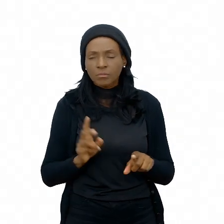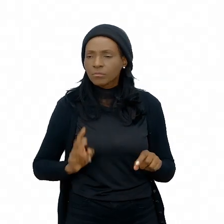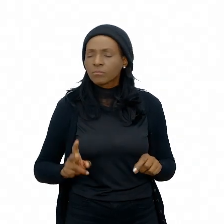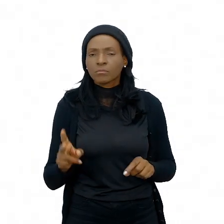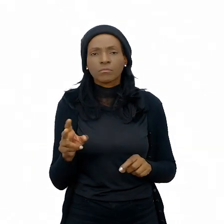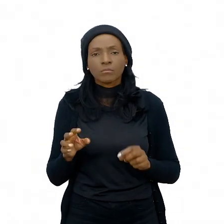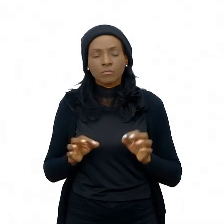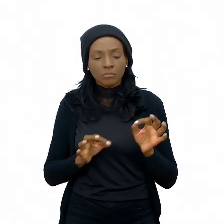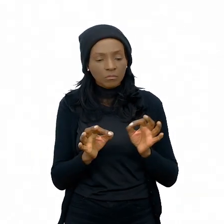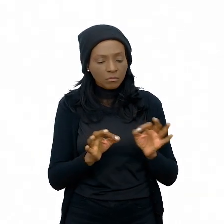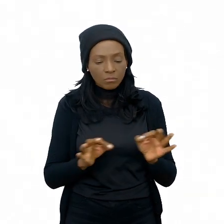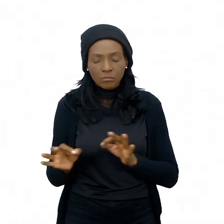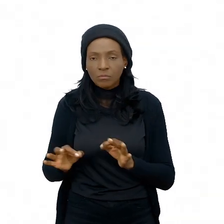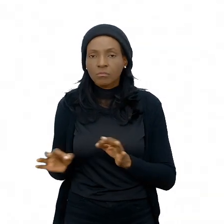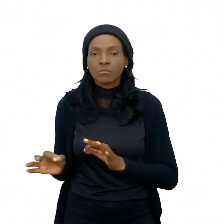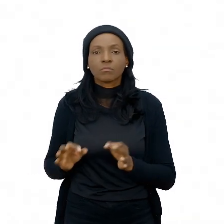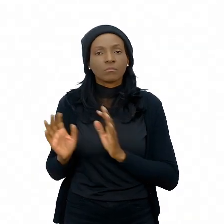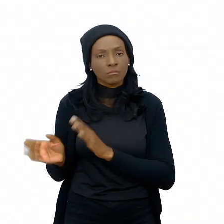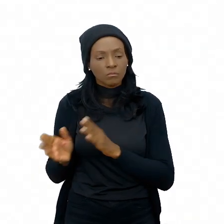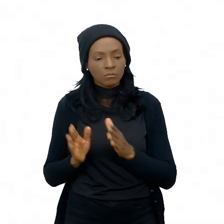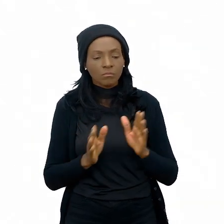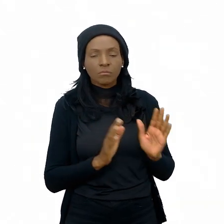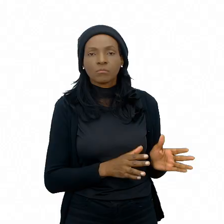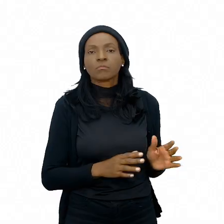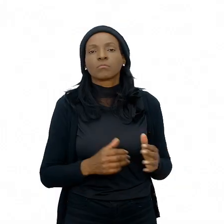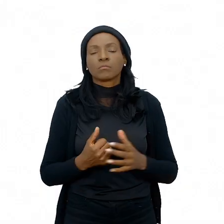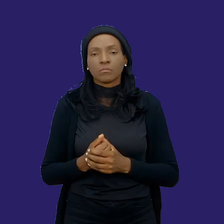de organizar esses dados para analisá-los.